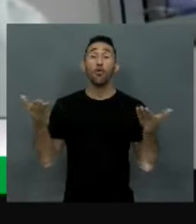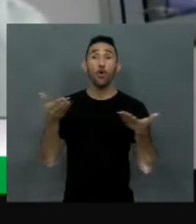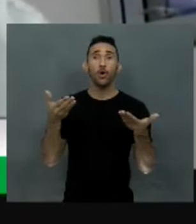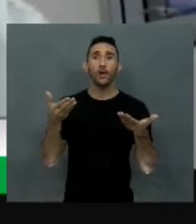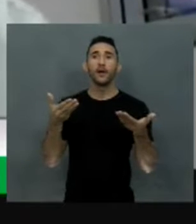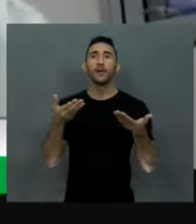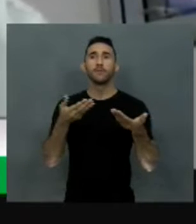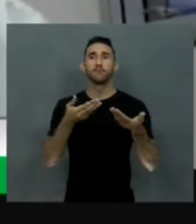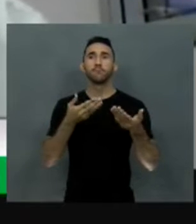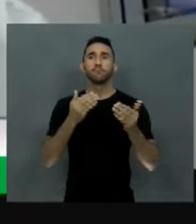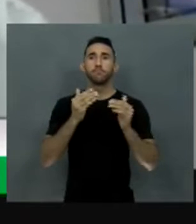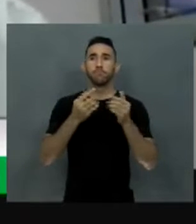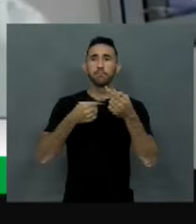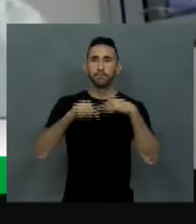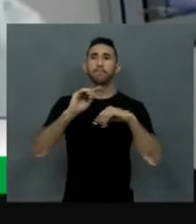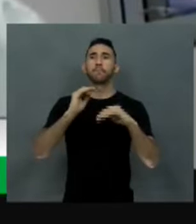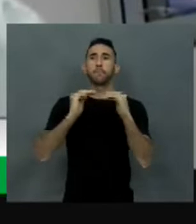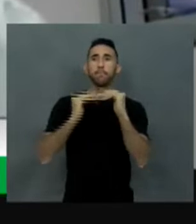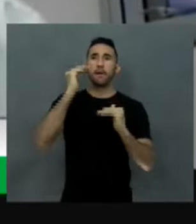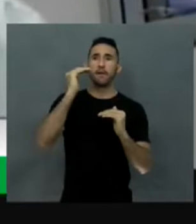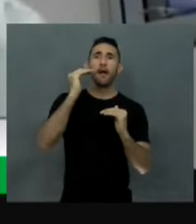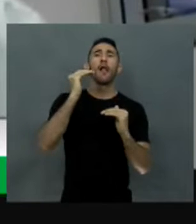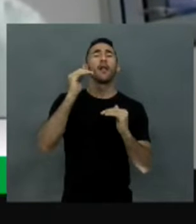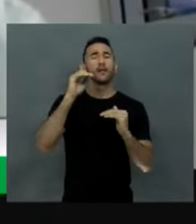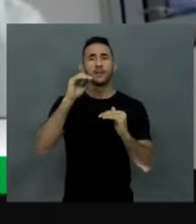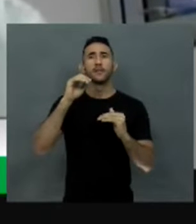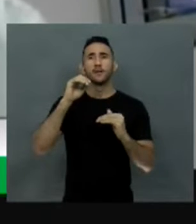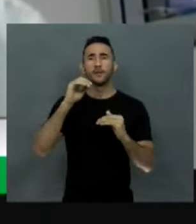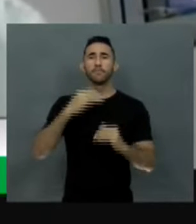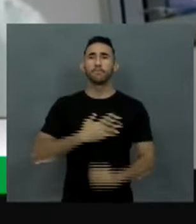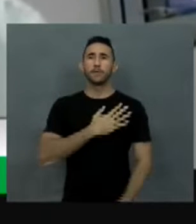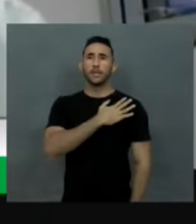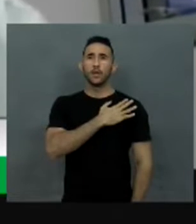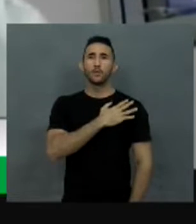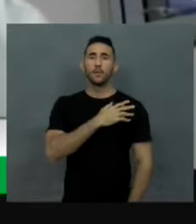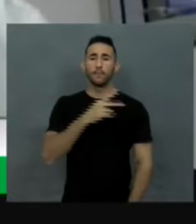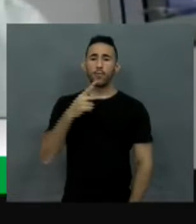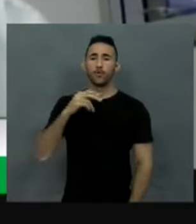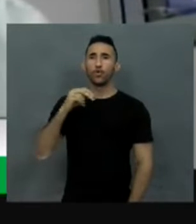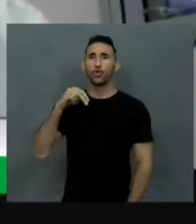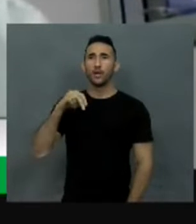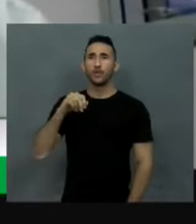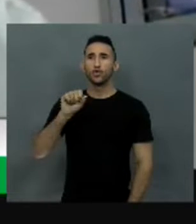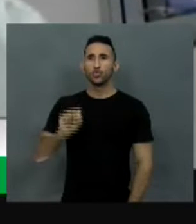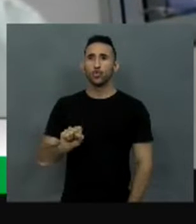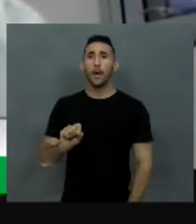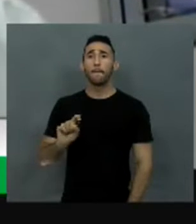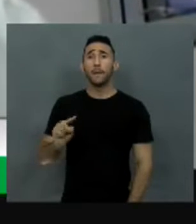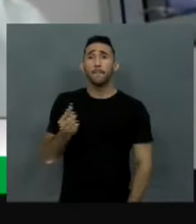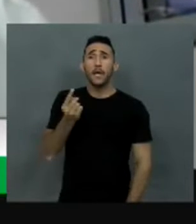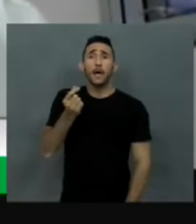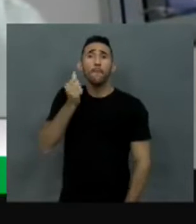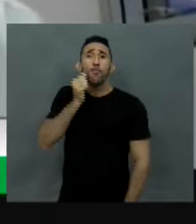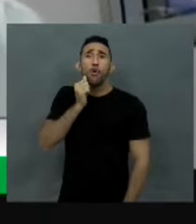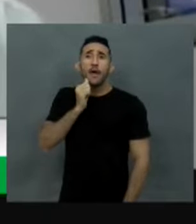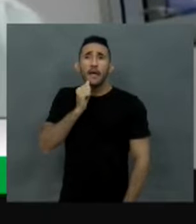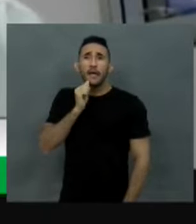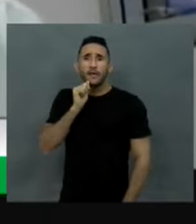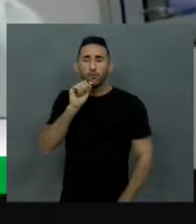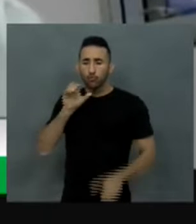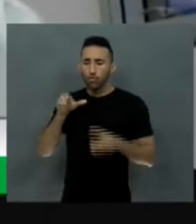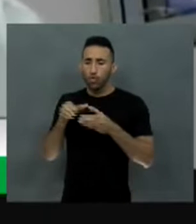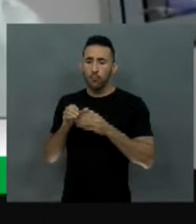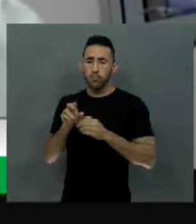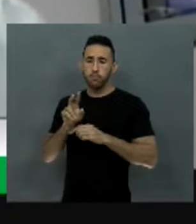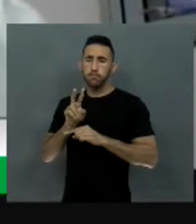14º Batalhão aqui na zona sul da nossa cidade. E é a primeira mulher que assume um batalhão aqui na nossa